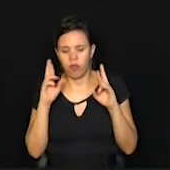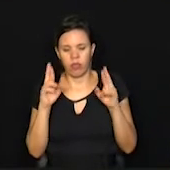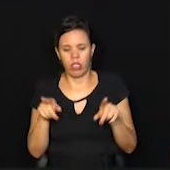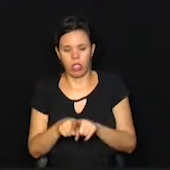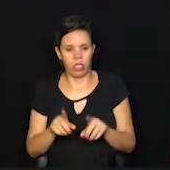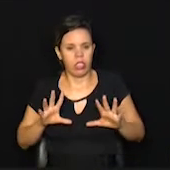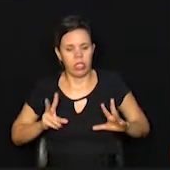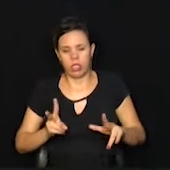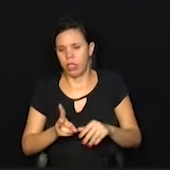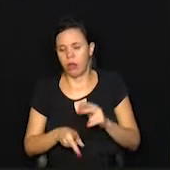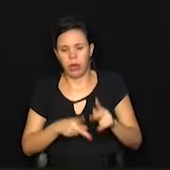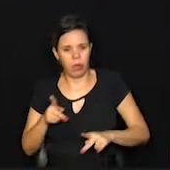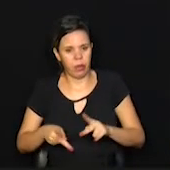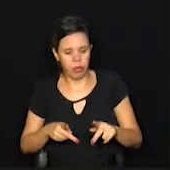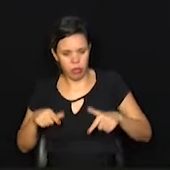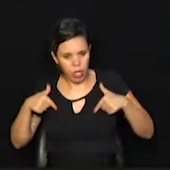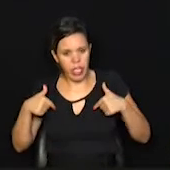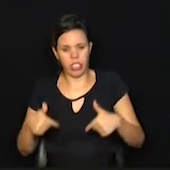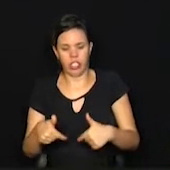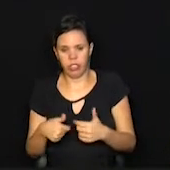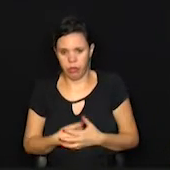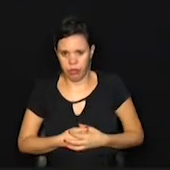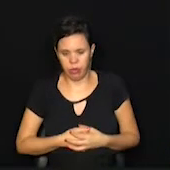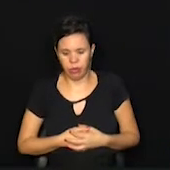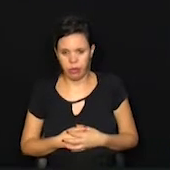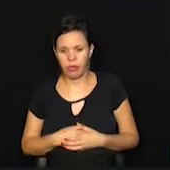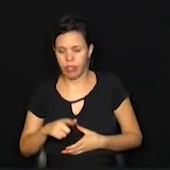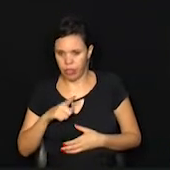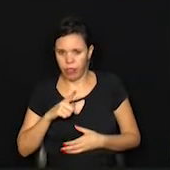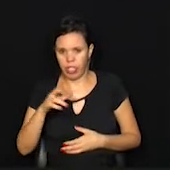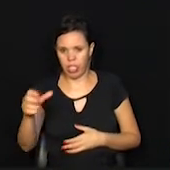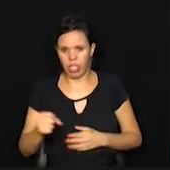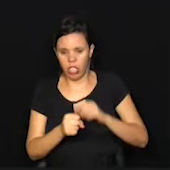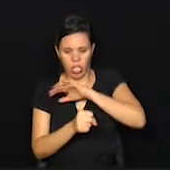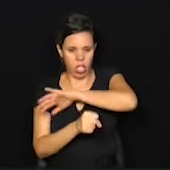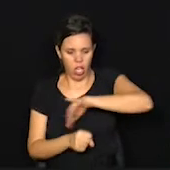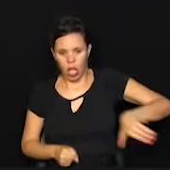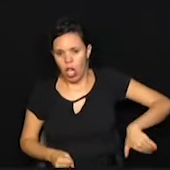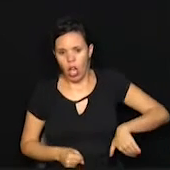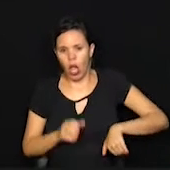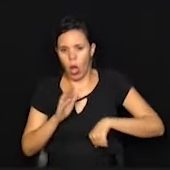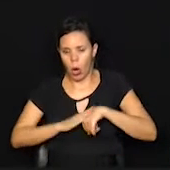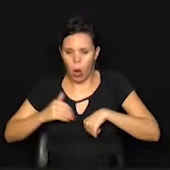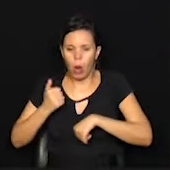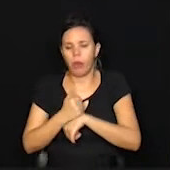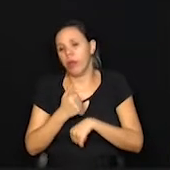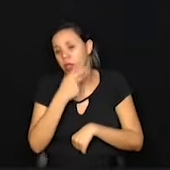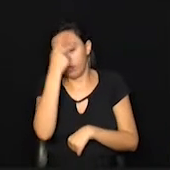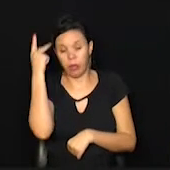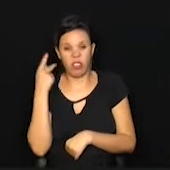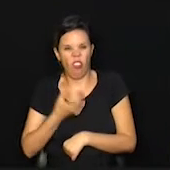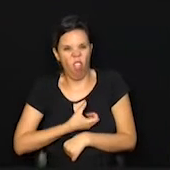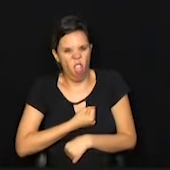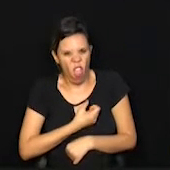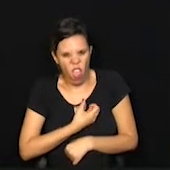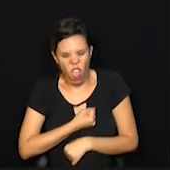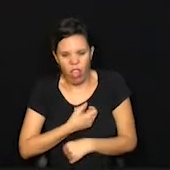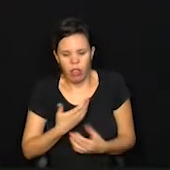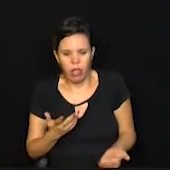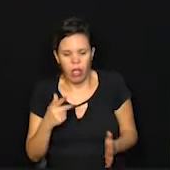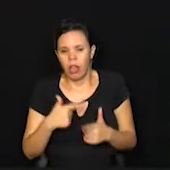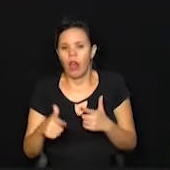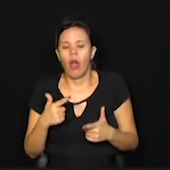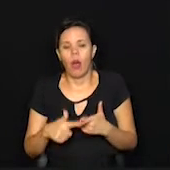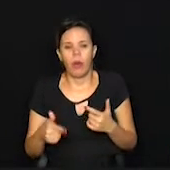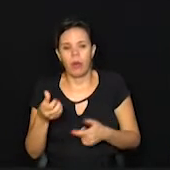toda vez que o povo reagiu desse jeito vai ter golpe vocês vão ter que pagar o preço por isso essa gente covarde recuo O